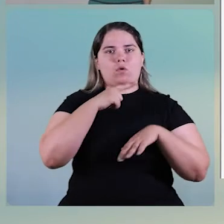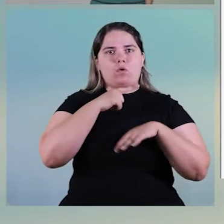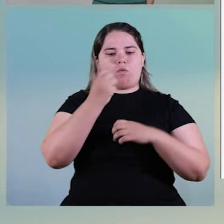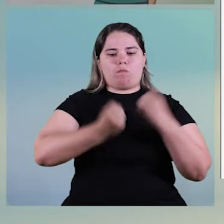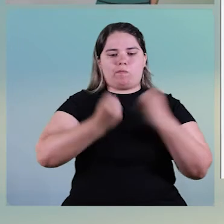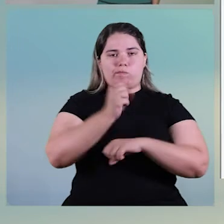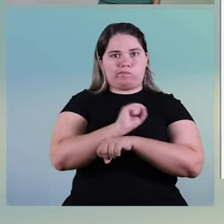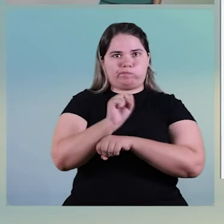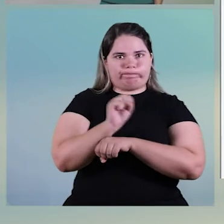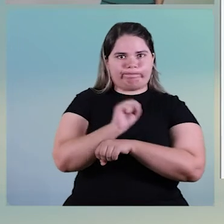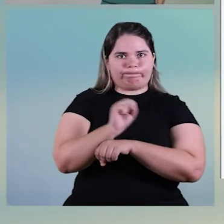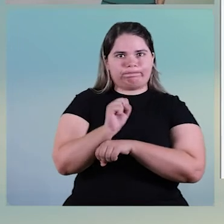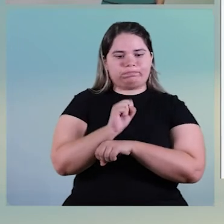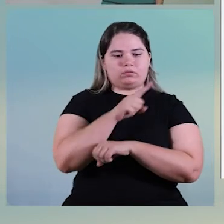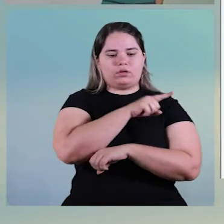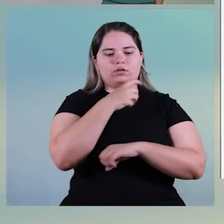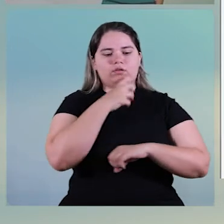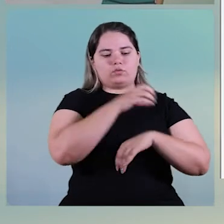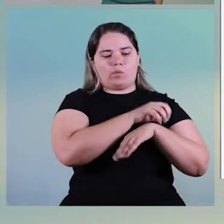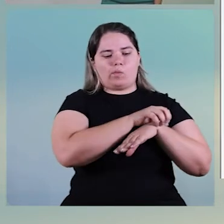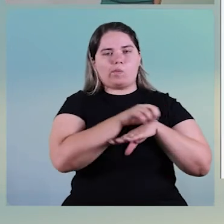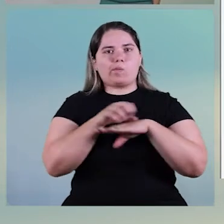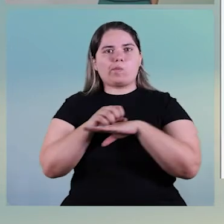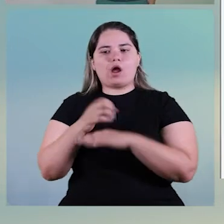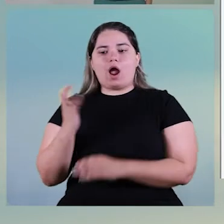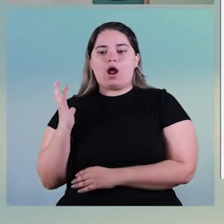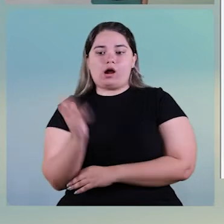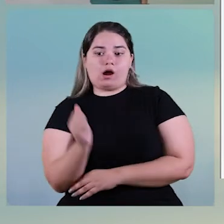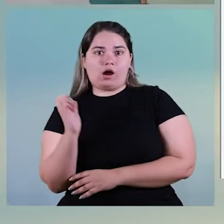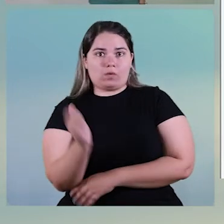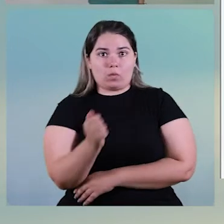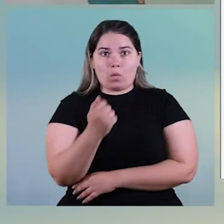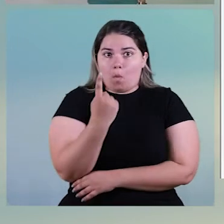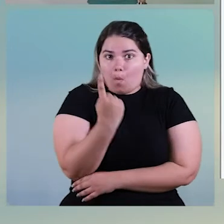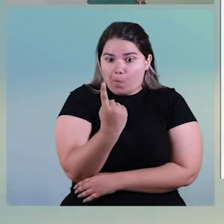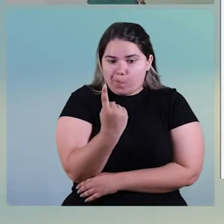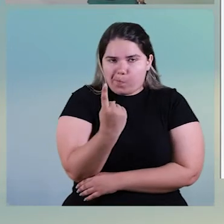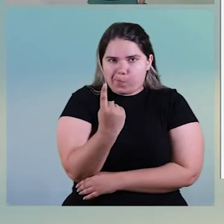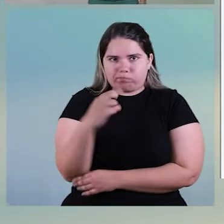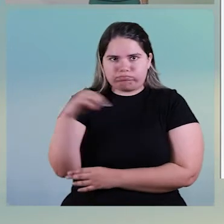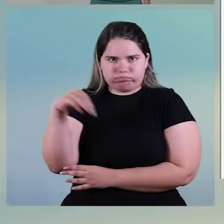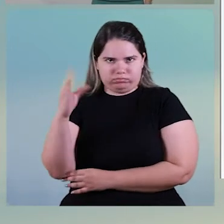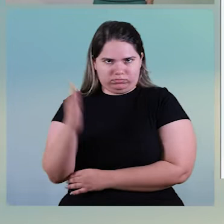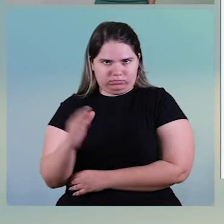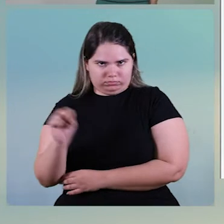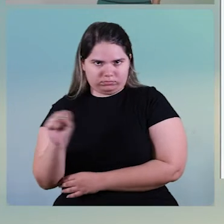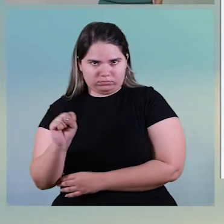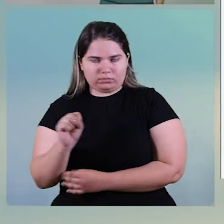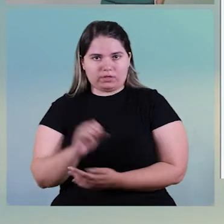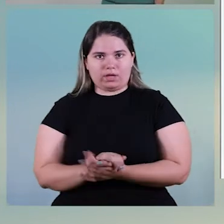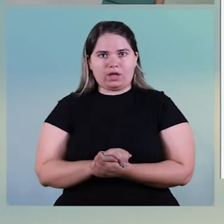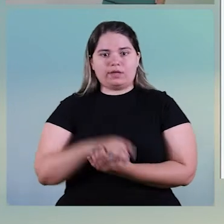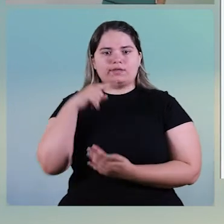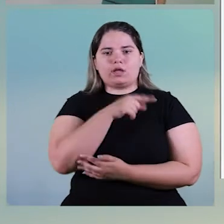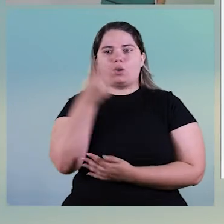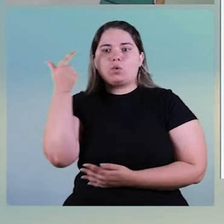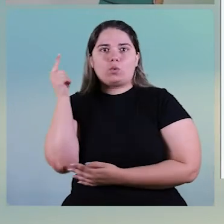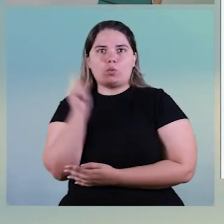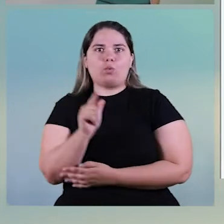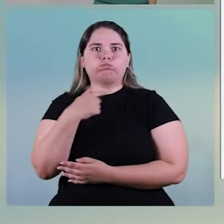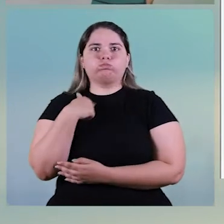parte com a aceleração constante de 1 metro por segundo ao quadrado, atingindo a velocidade